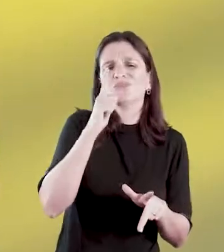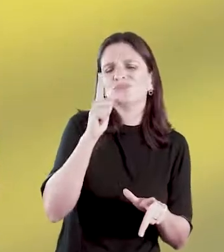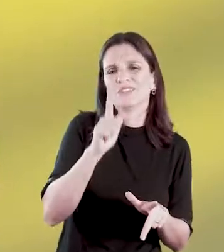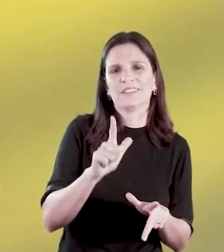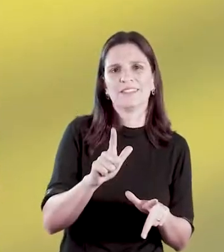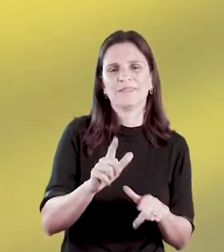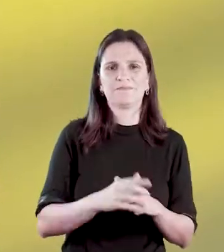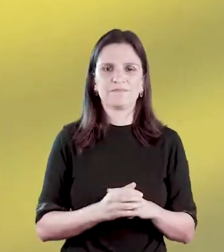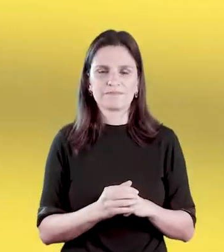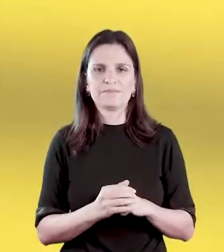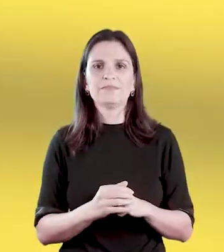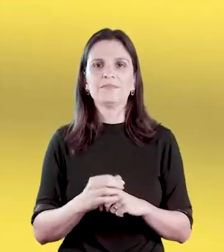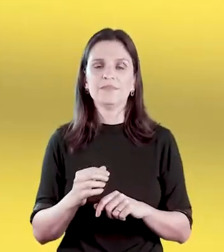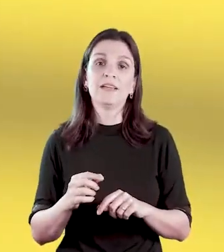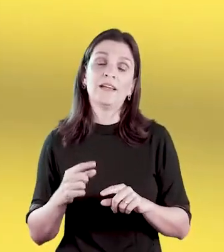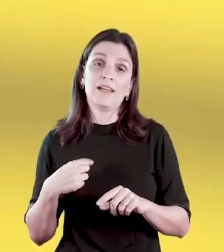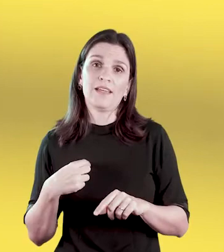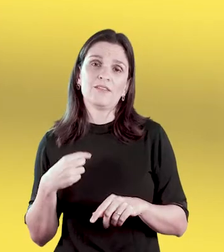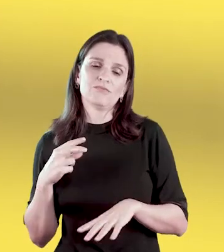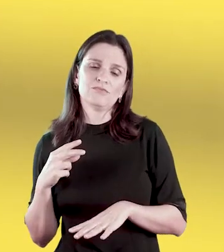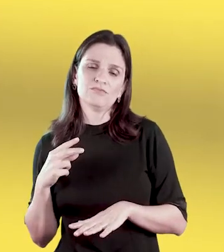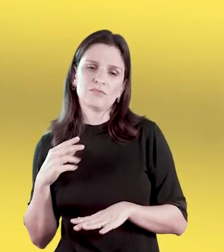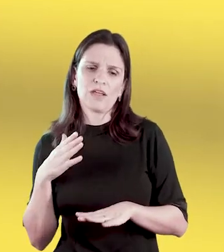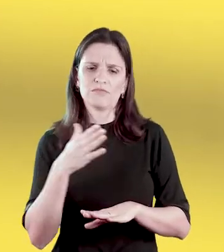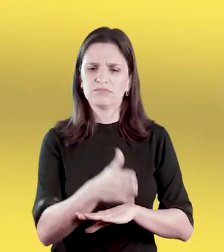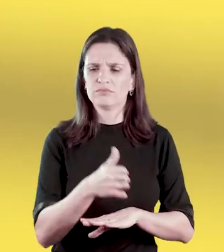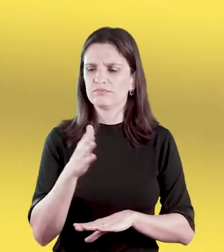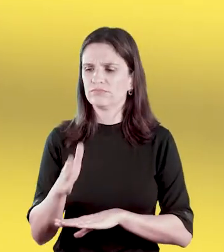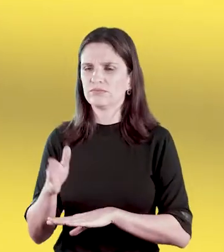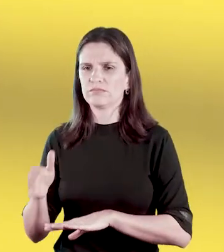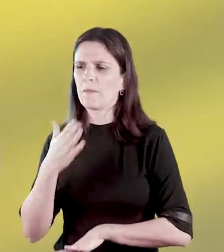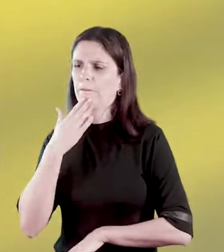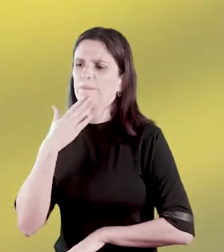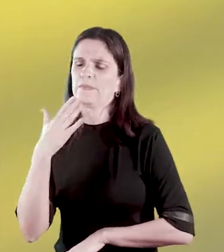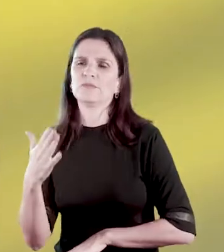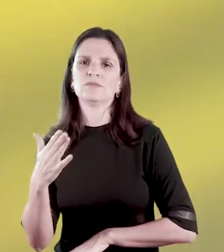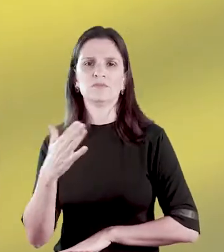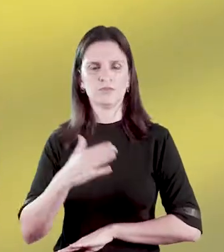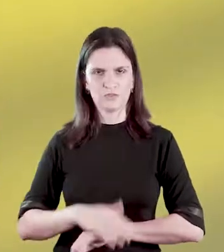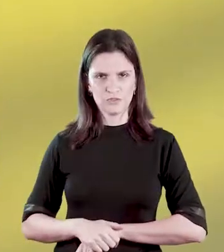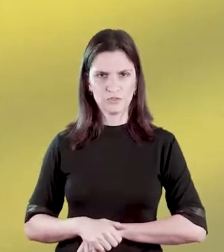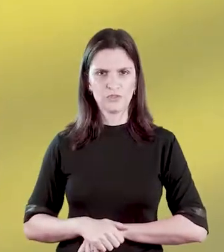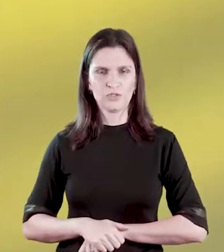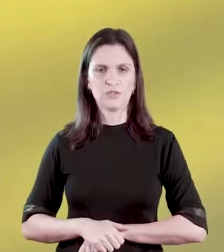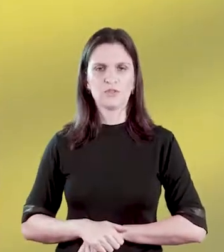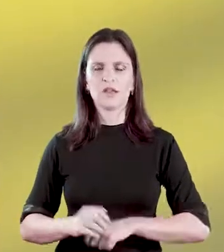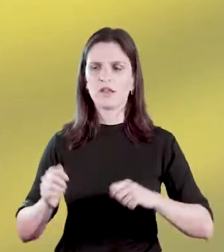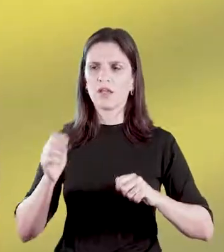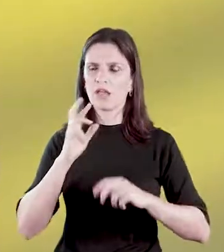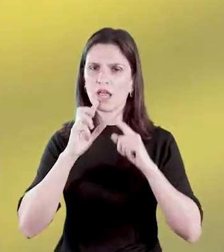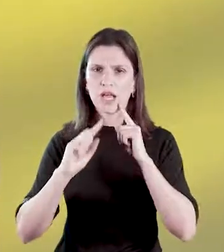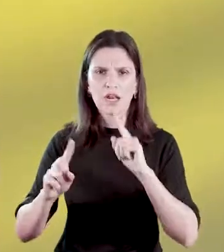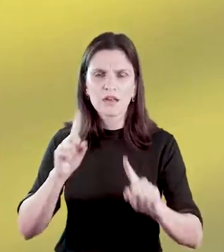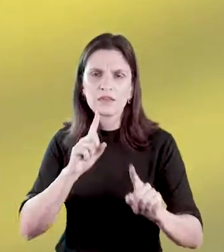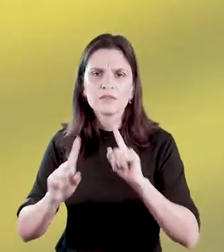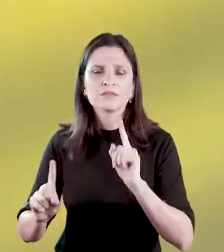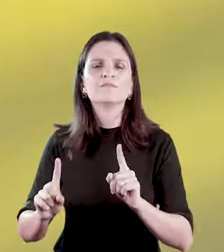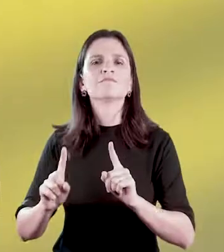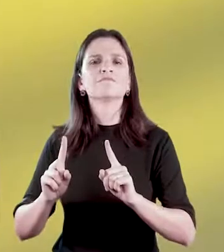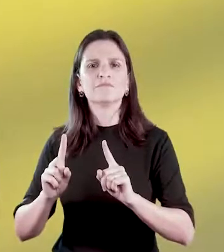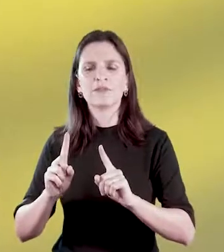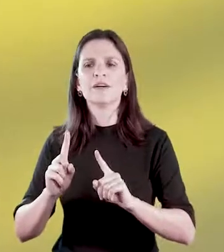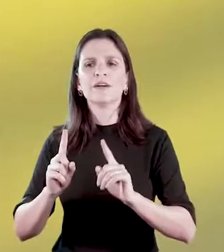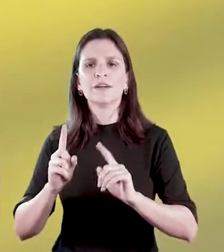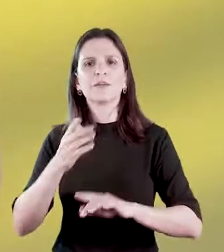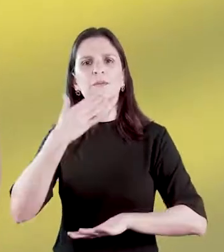continuar indo nas bases eu vou a continuar reivindicando eu vou continuar recebendo as pessoas como eu